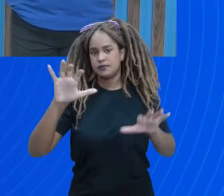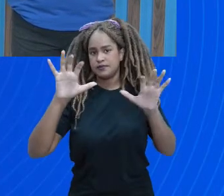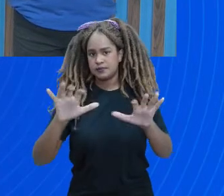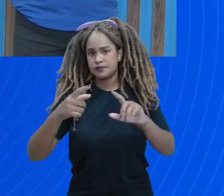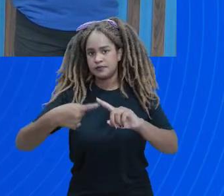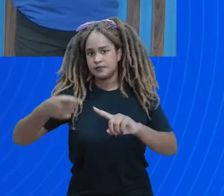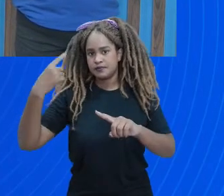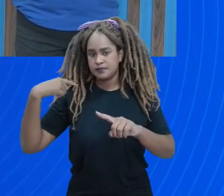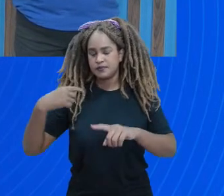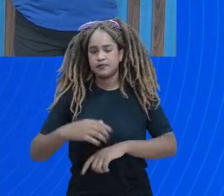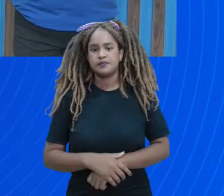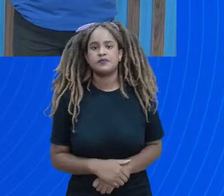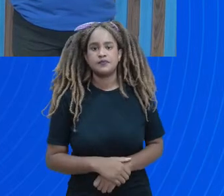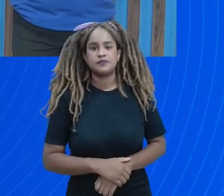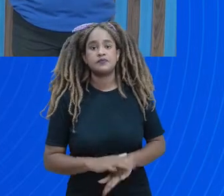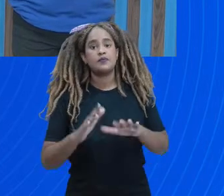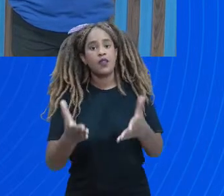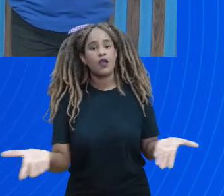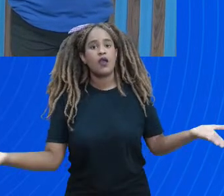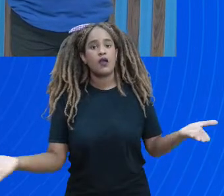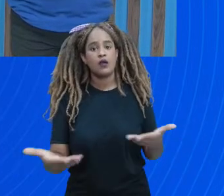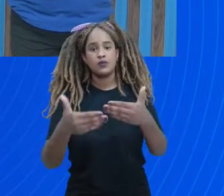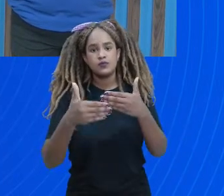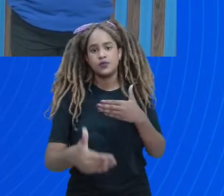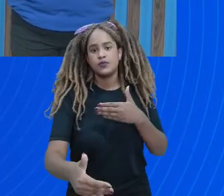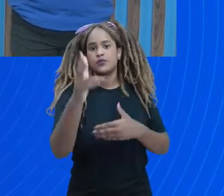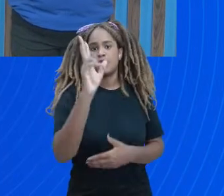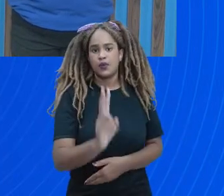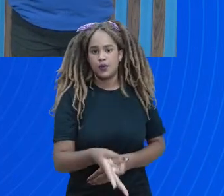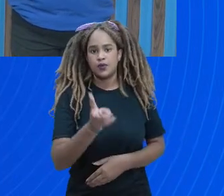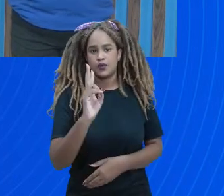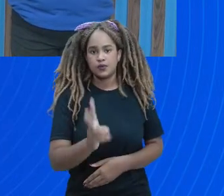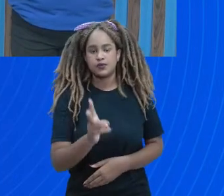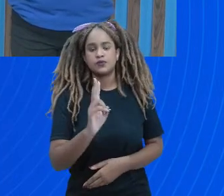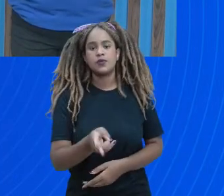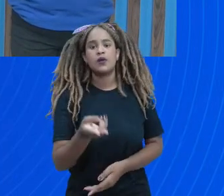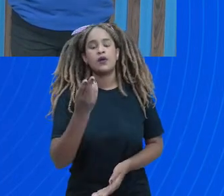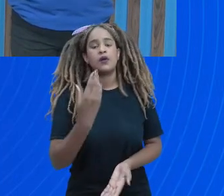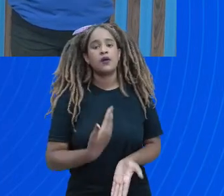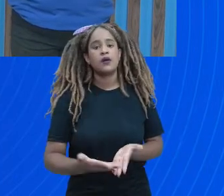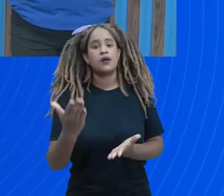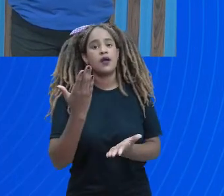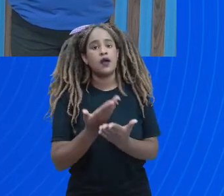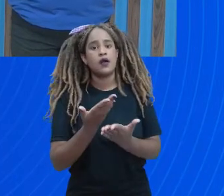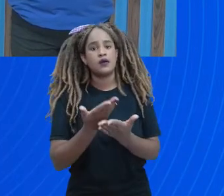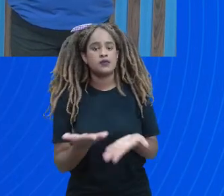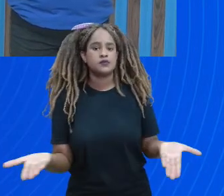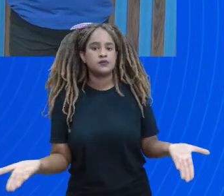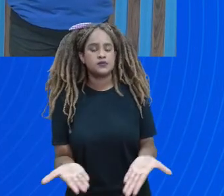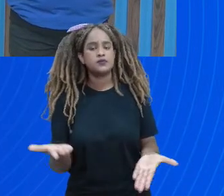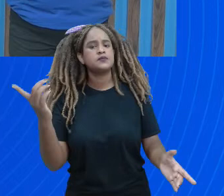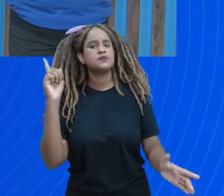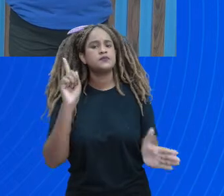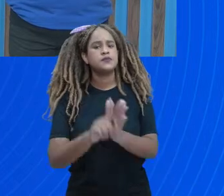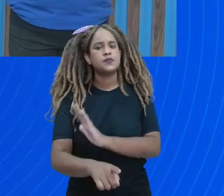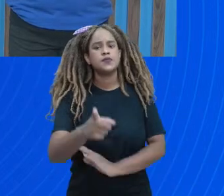né, na última aula. Agora vamos seguir, né, iniciando nossa aula de hoje. Eu vou perguntar para vocês,